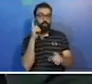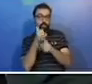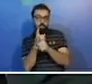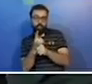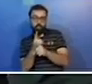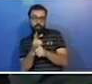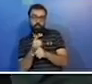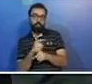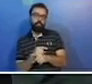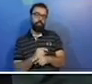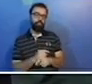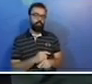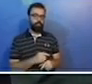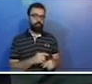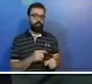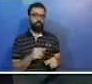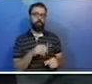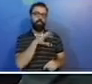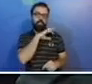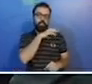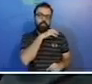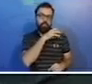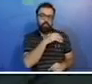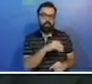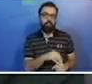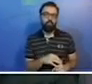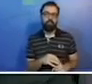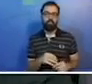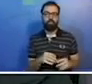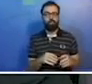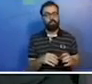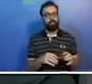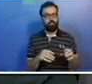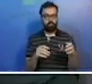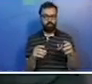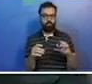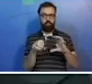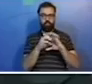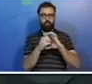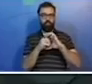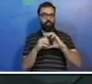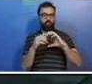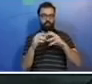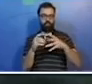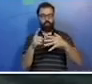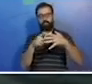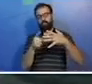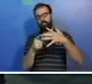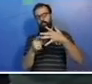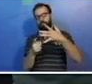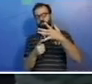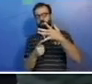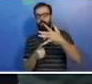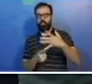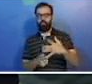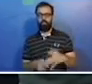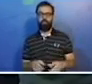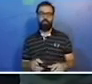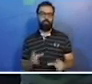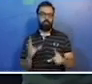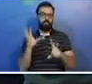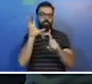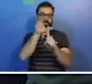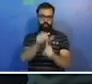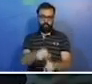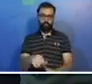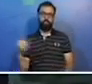organismos produtores e consumidores em uma teia alimentar. Nós vamos entender o papel dos